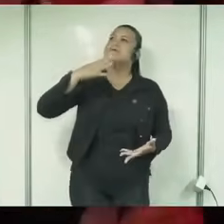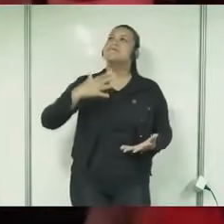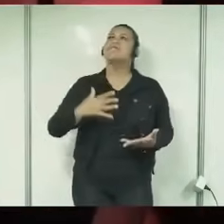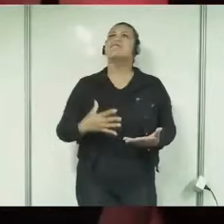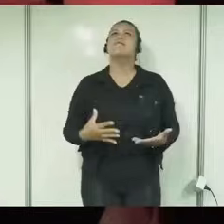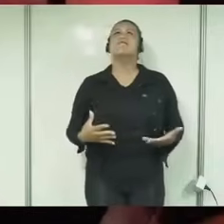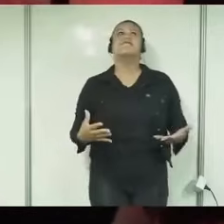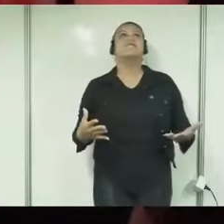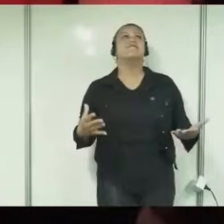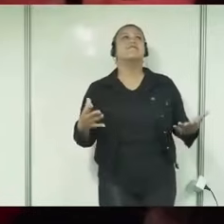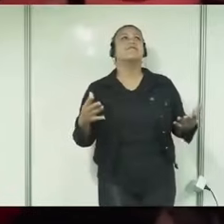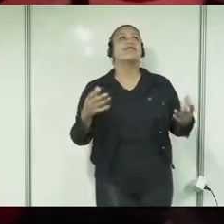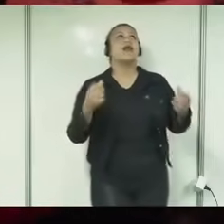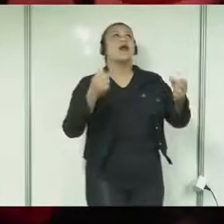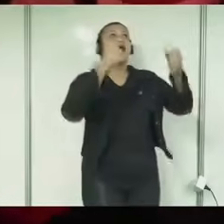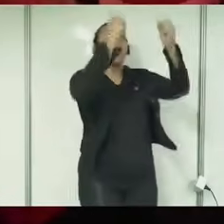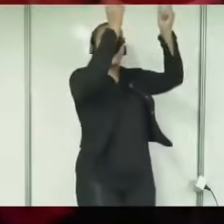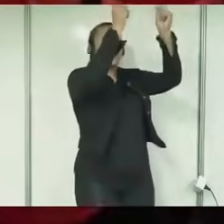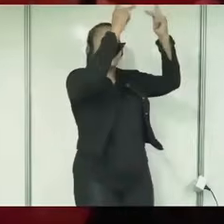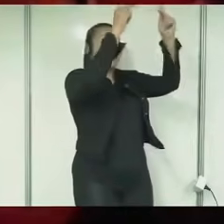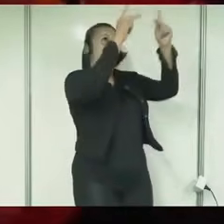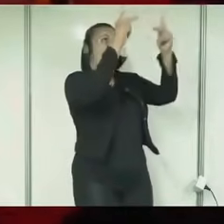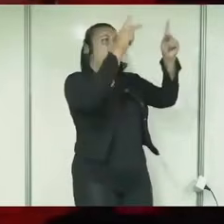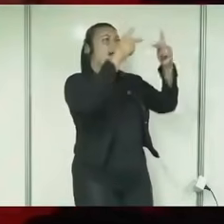recebi tua paz,